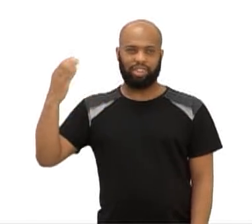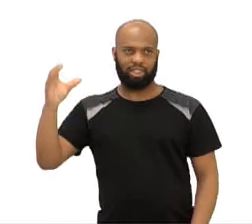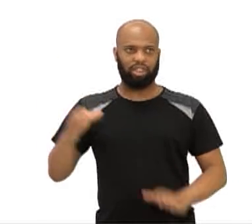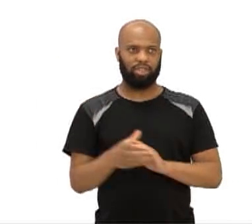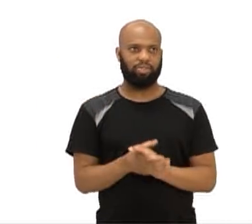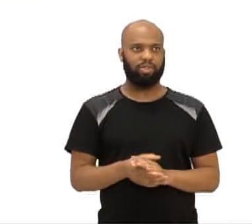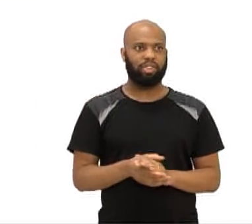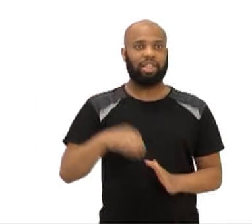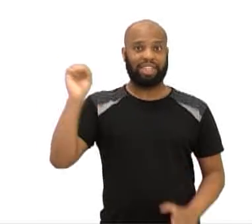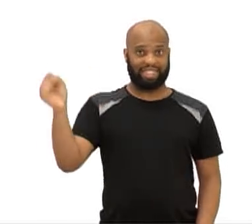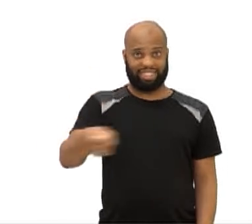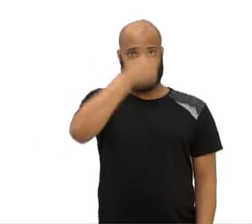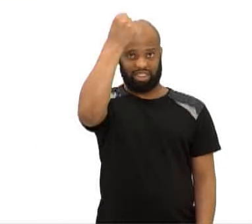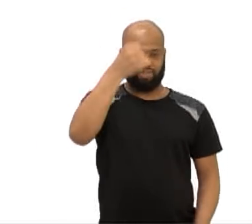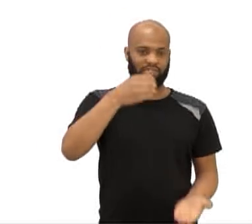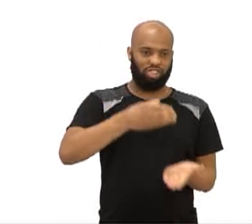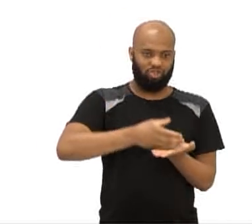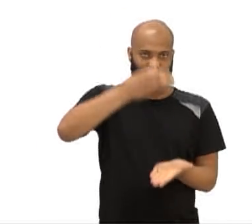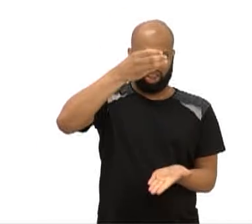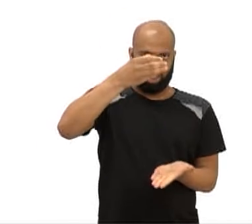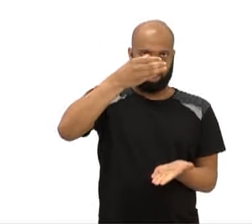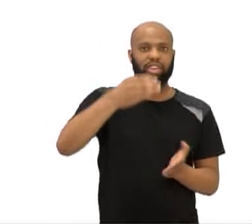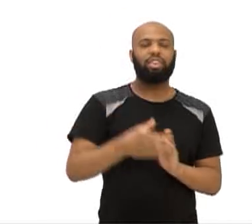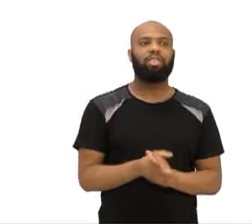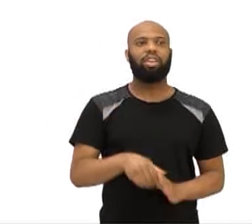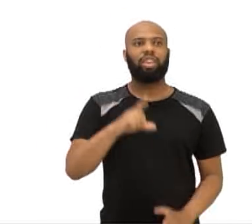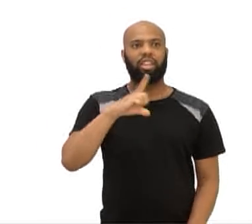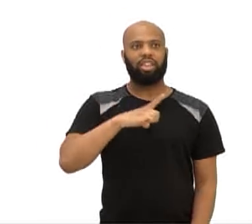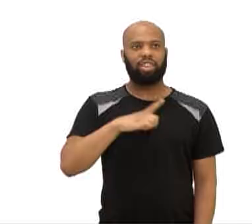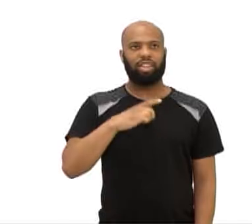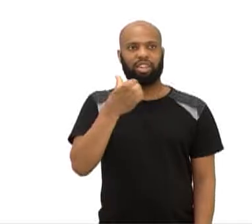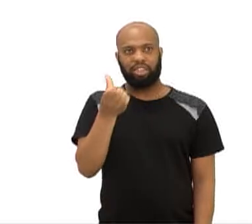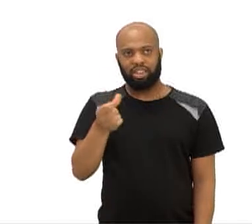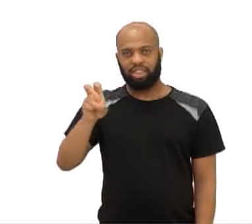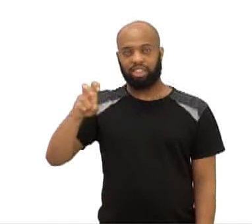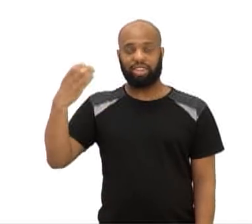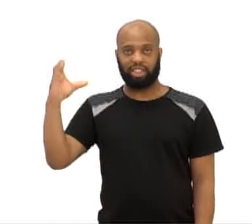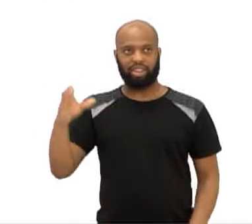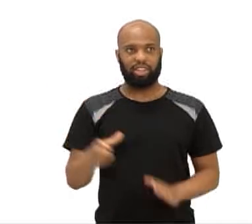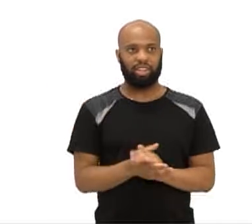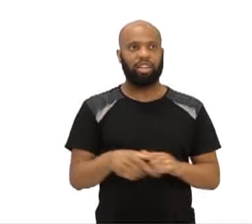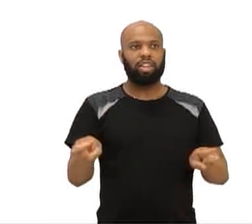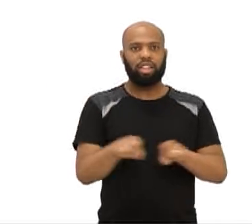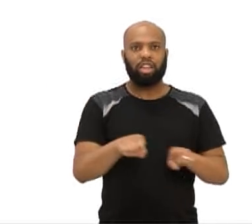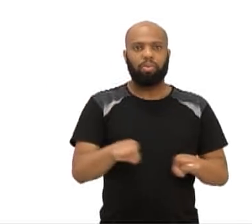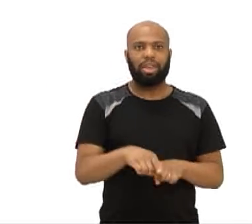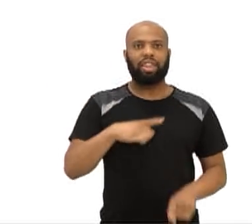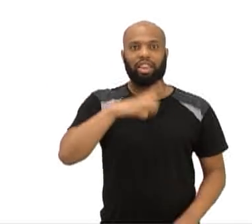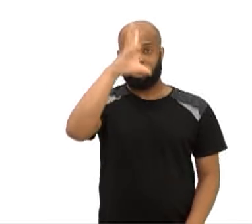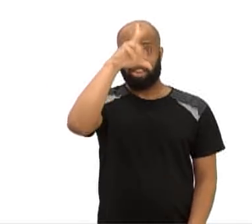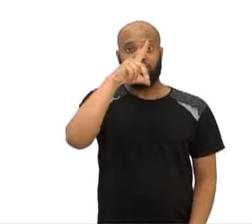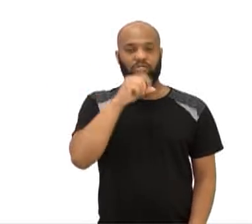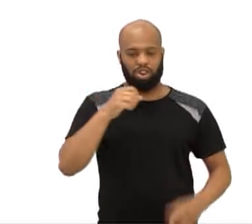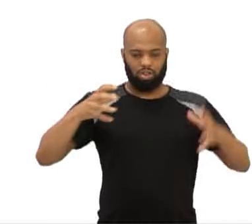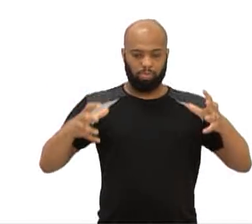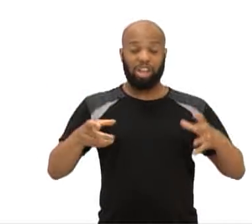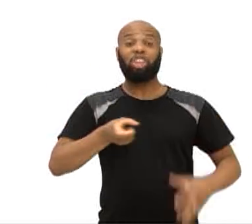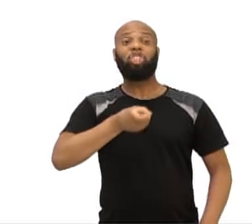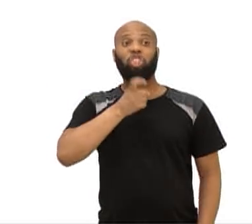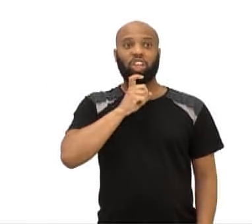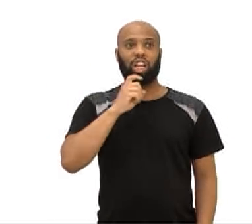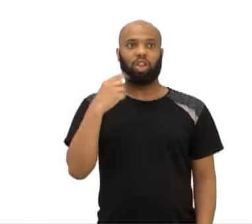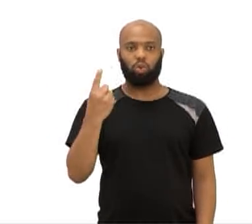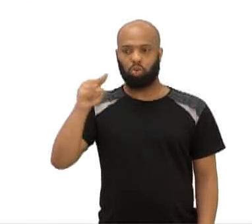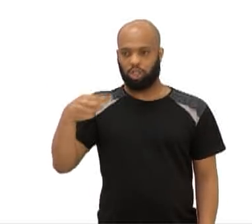Polar, garrafa, sem casco, por 65 centavos. E frango resfriado, o quilo, por R$